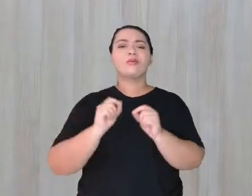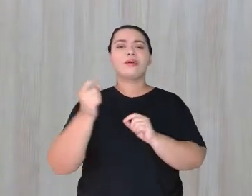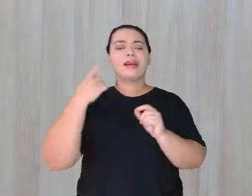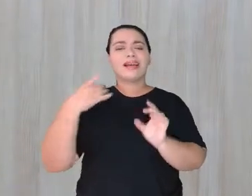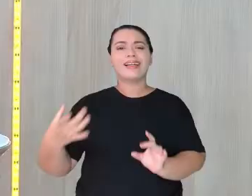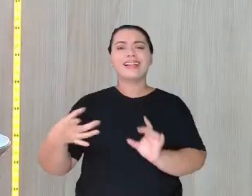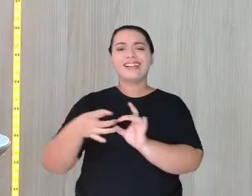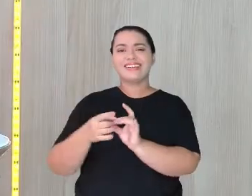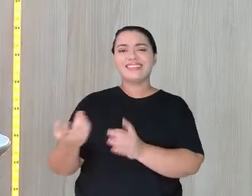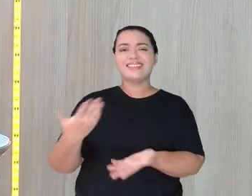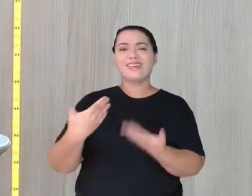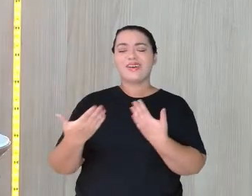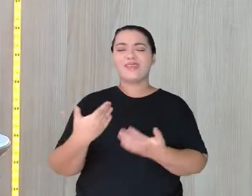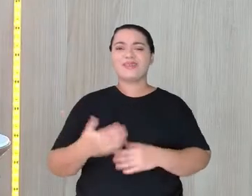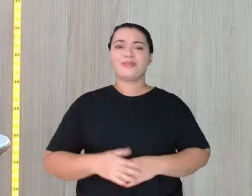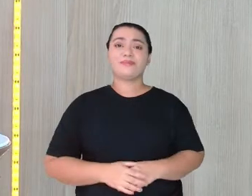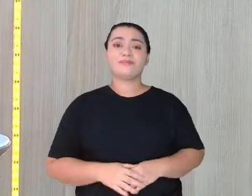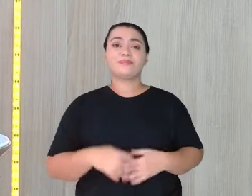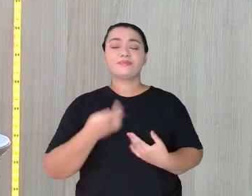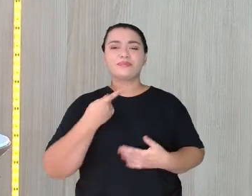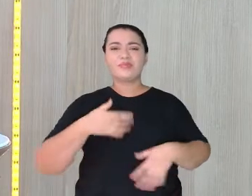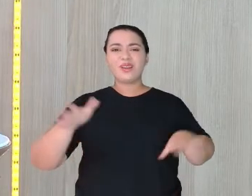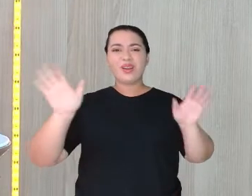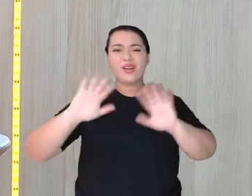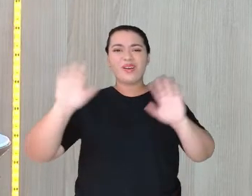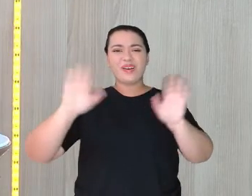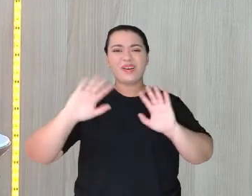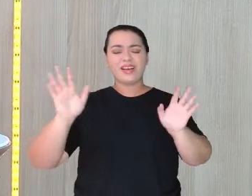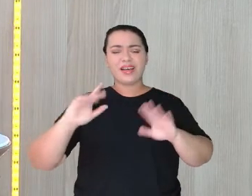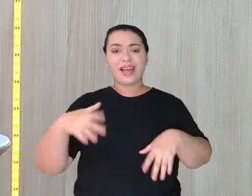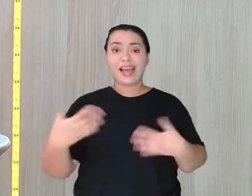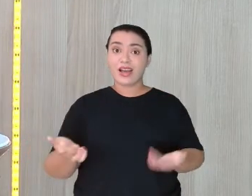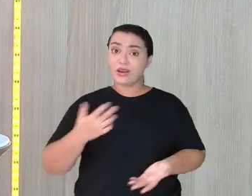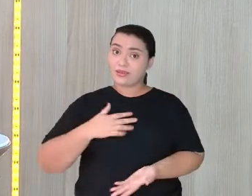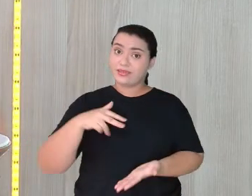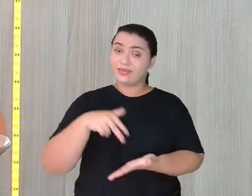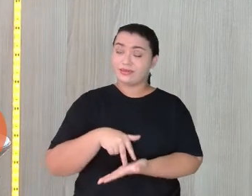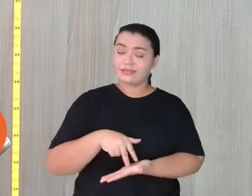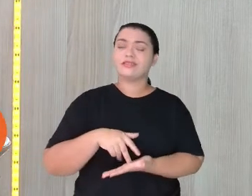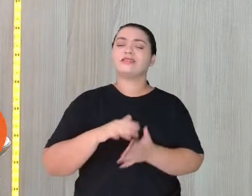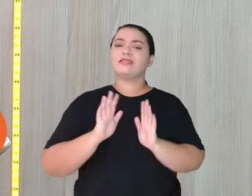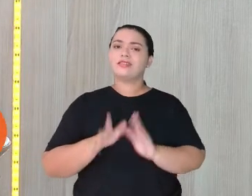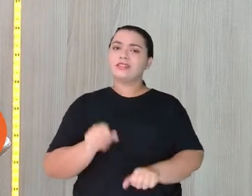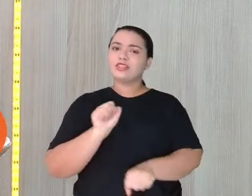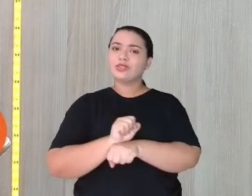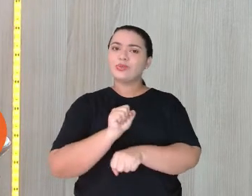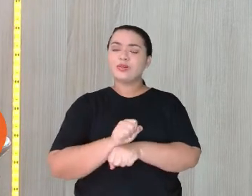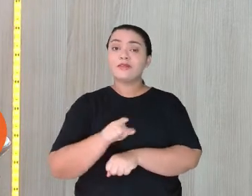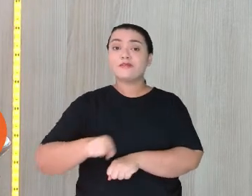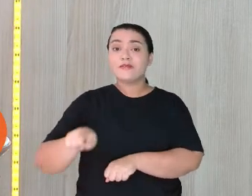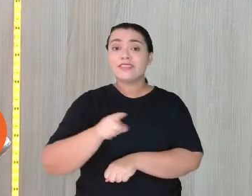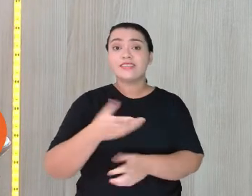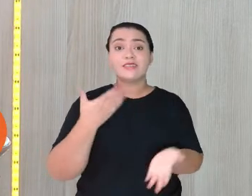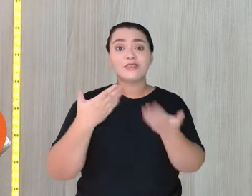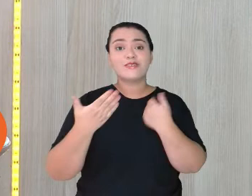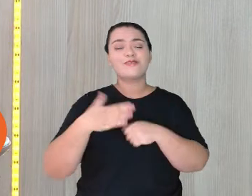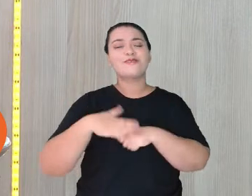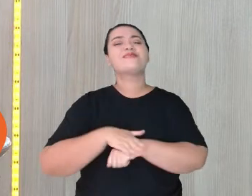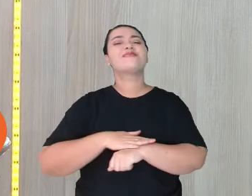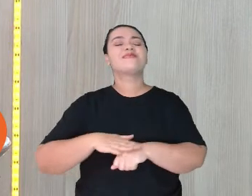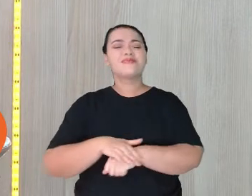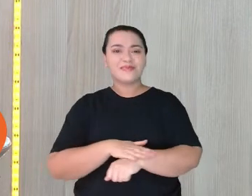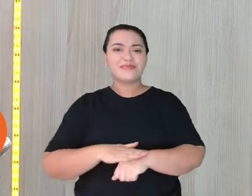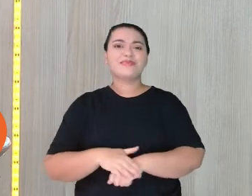aí. Vamos dar um oi para ela. Olá, pessoal, estou aqui, tá? Já a postos para a gente conversar, bater